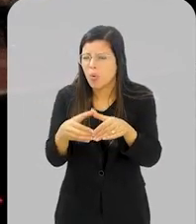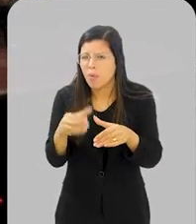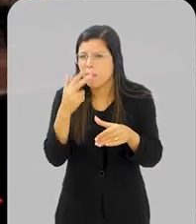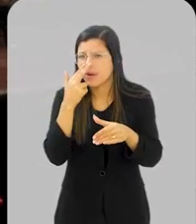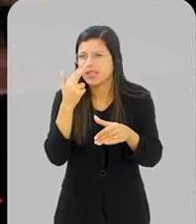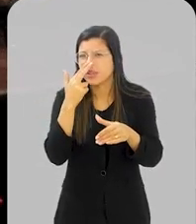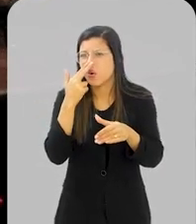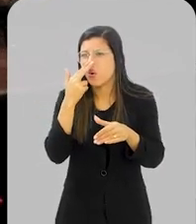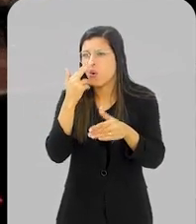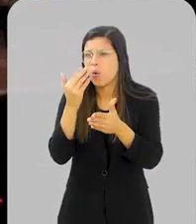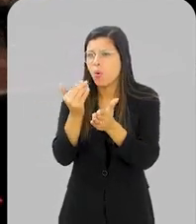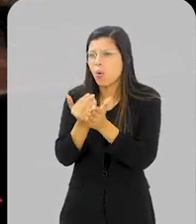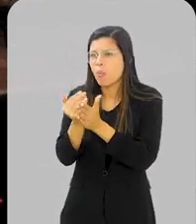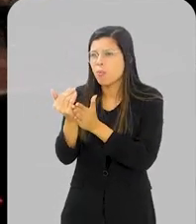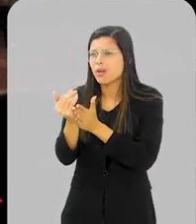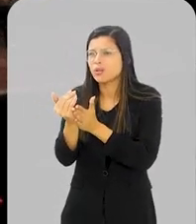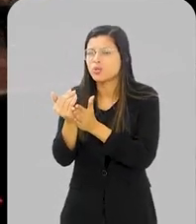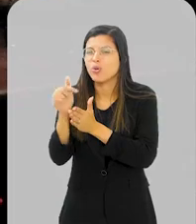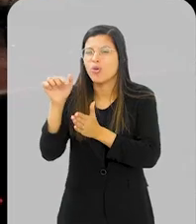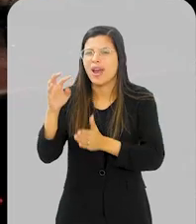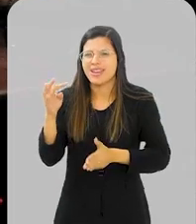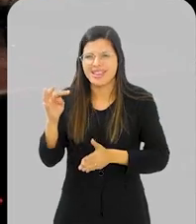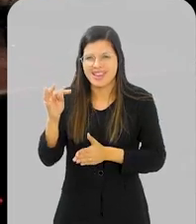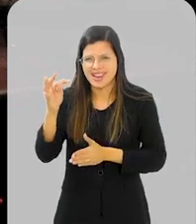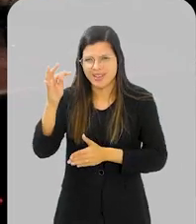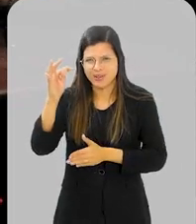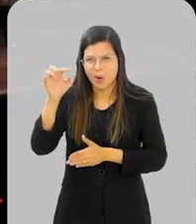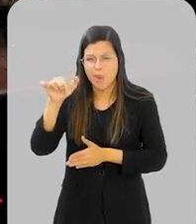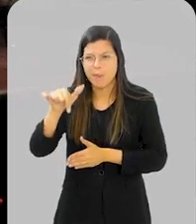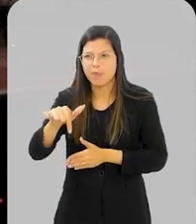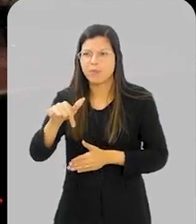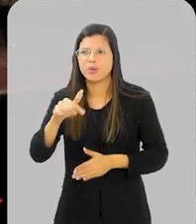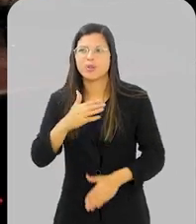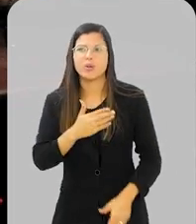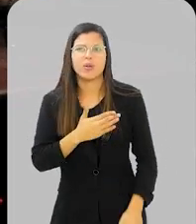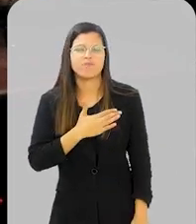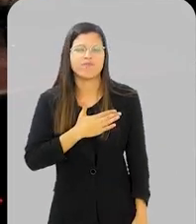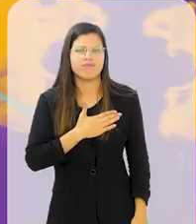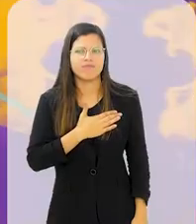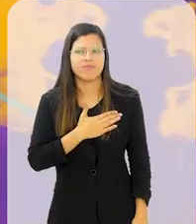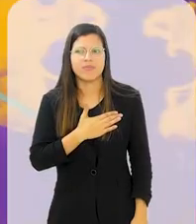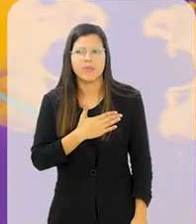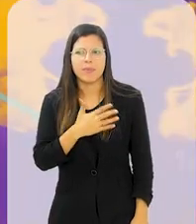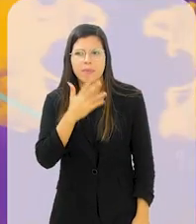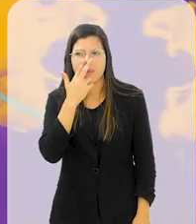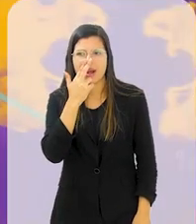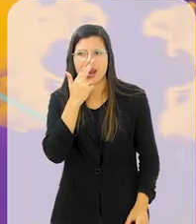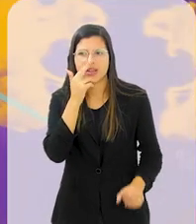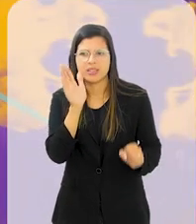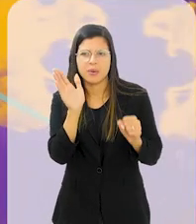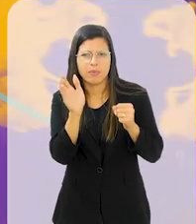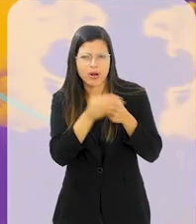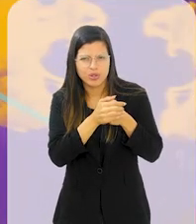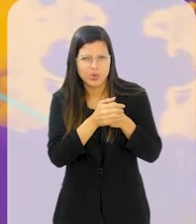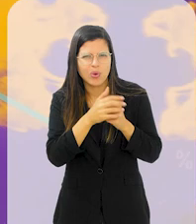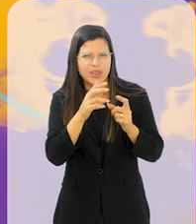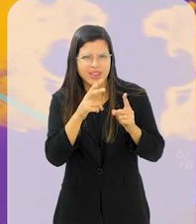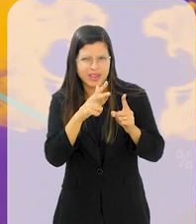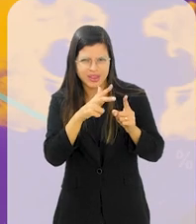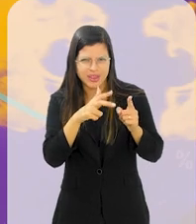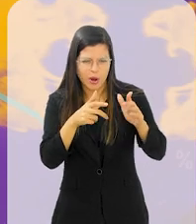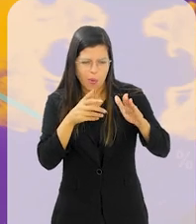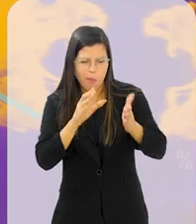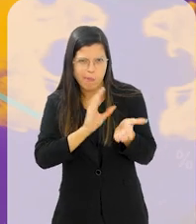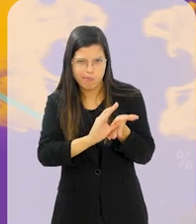seleção, começando em Teresópolis, na Granja Comari, quando eles puseram a mão no peito para esconder o patrocinador do refrigerante,